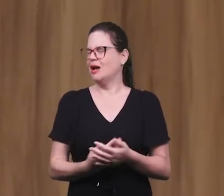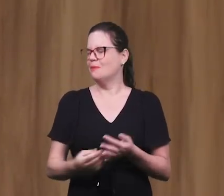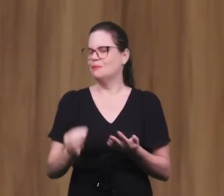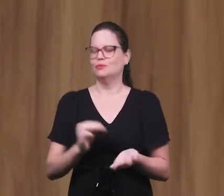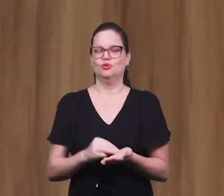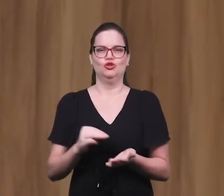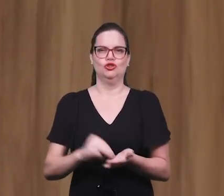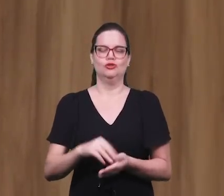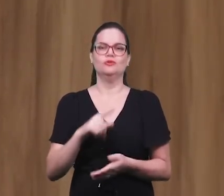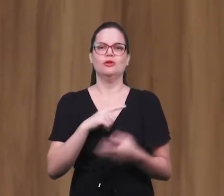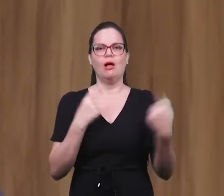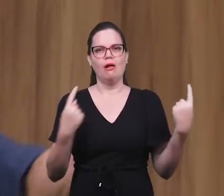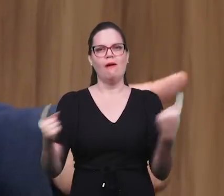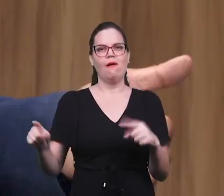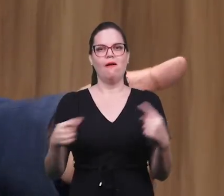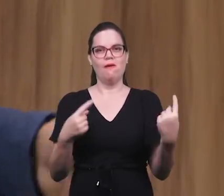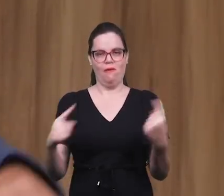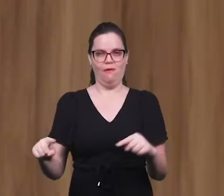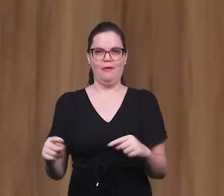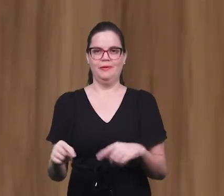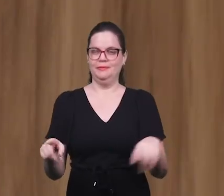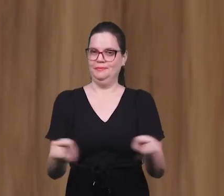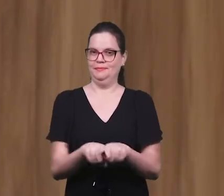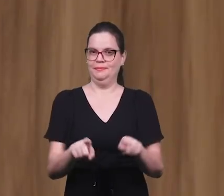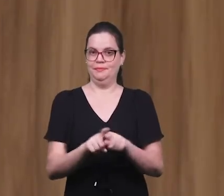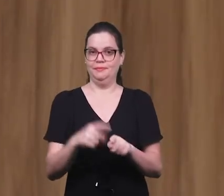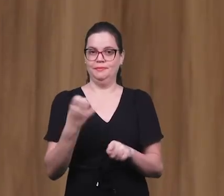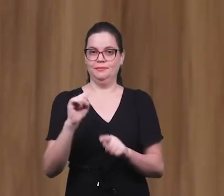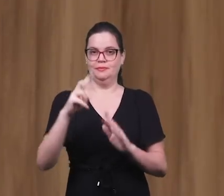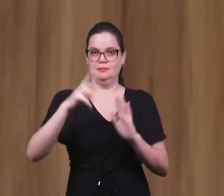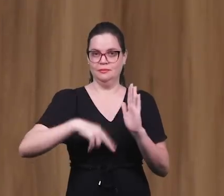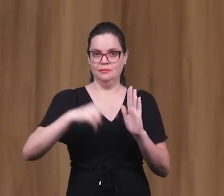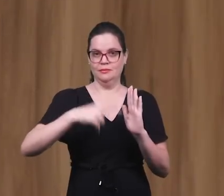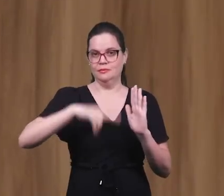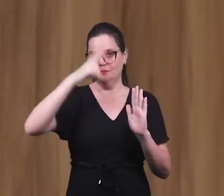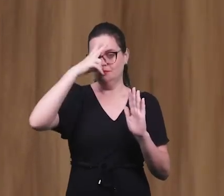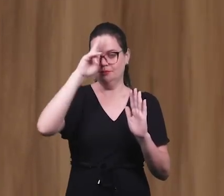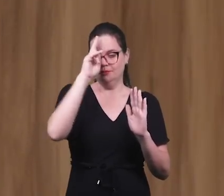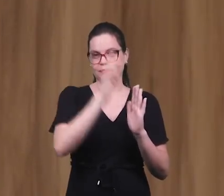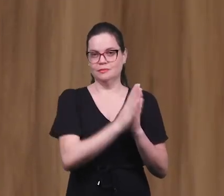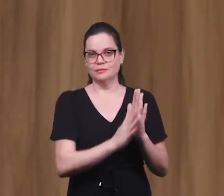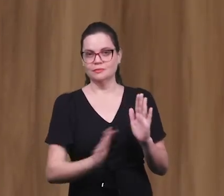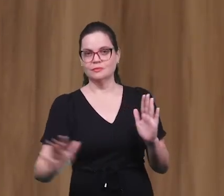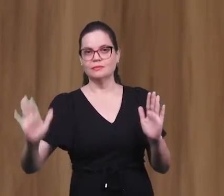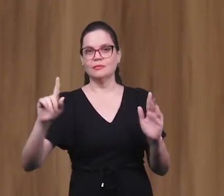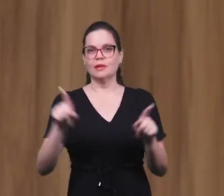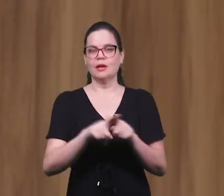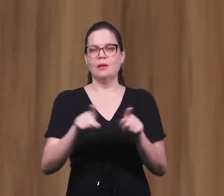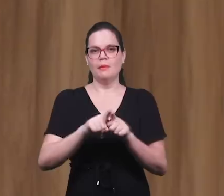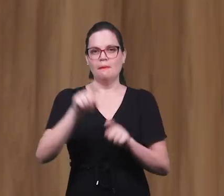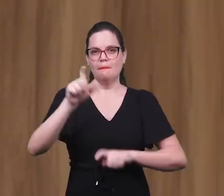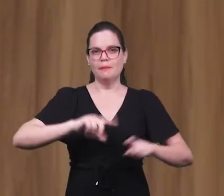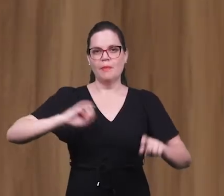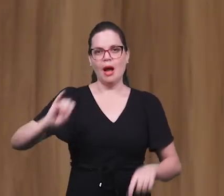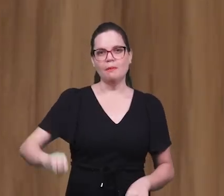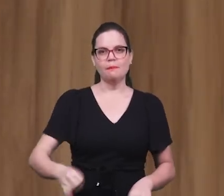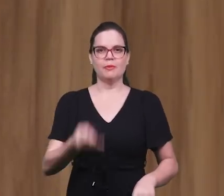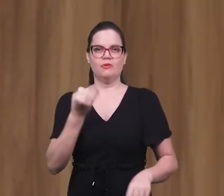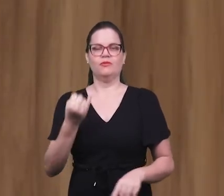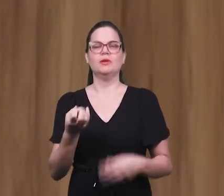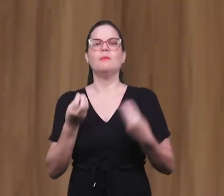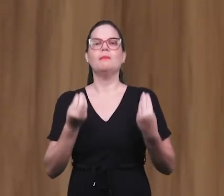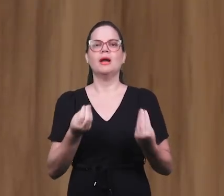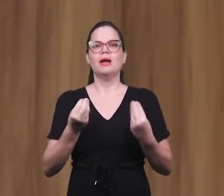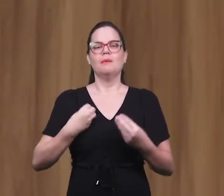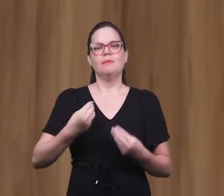também, já no início, você vai observar na história toda a perseguição de pessoas que aproveitavam da situação para denunciar a pessoa que não